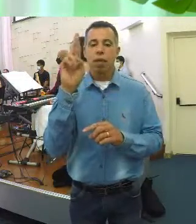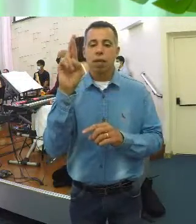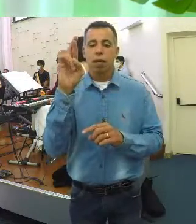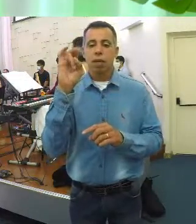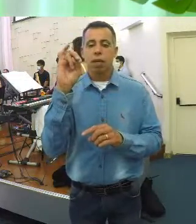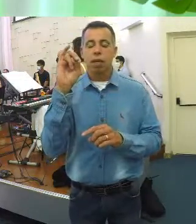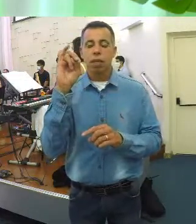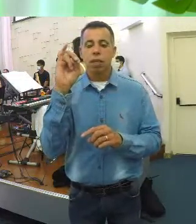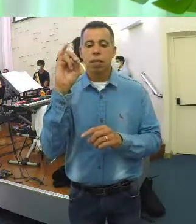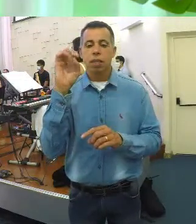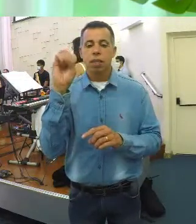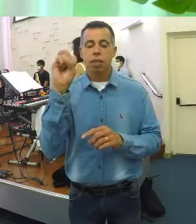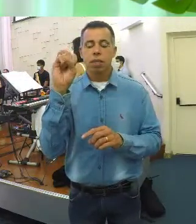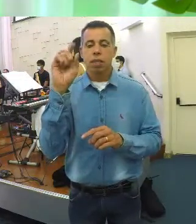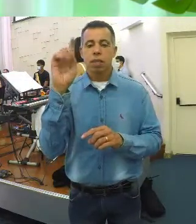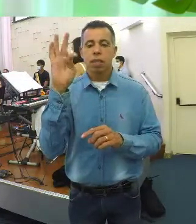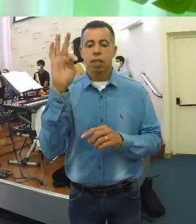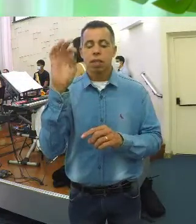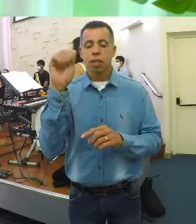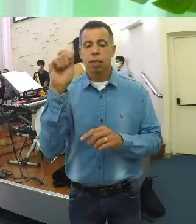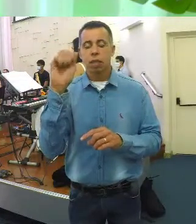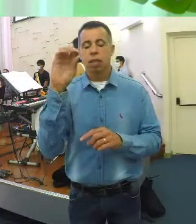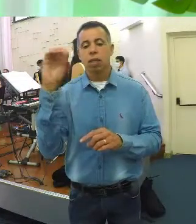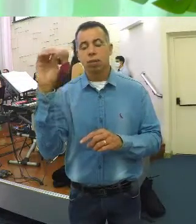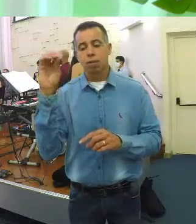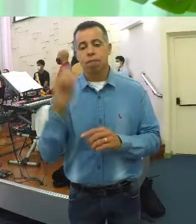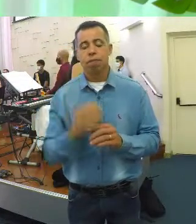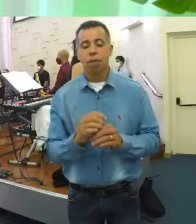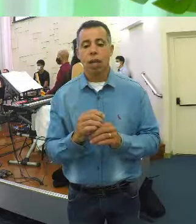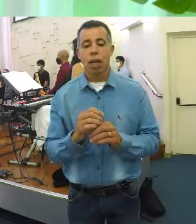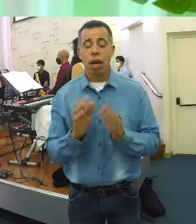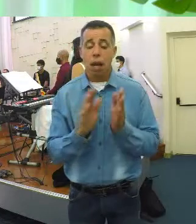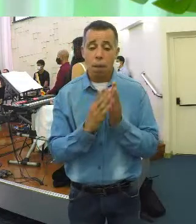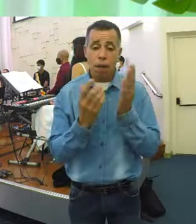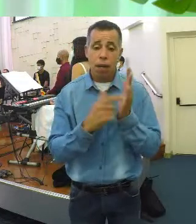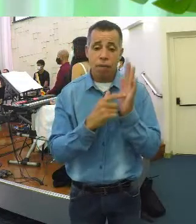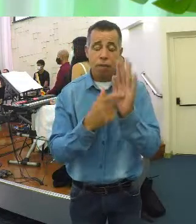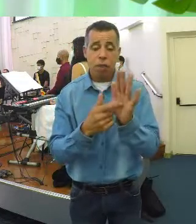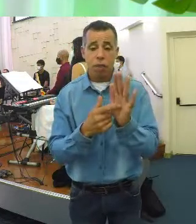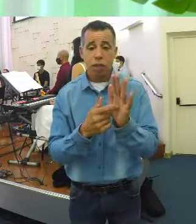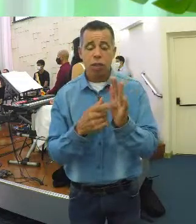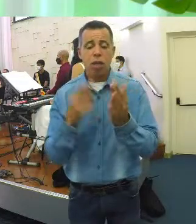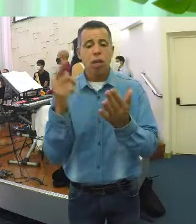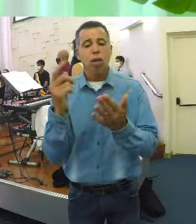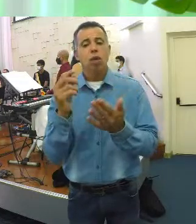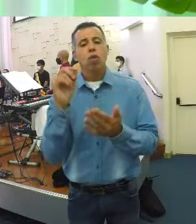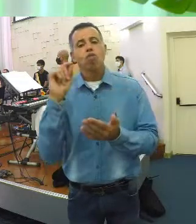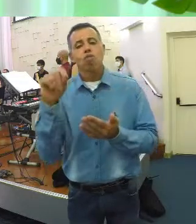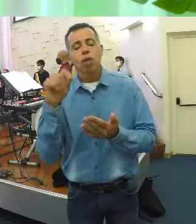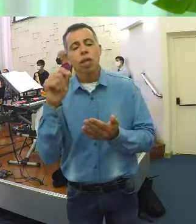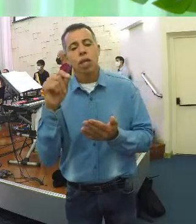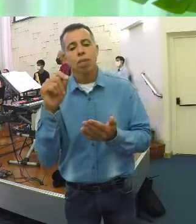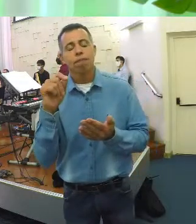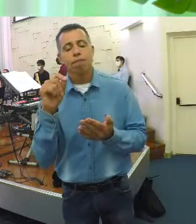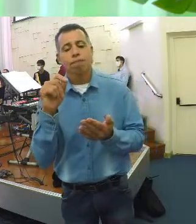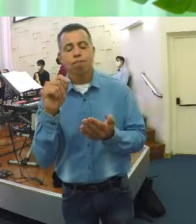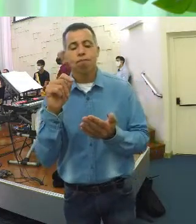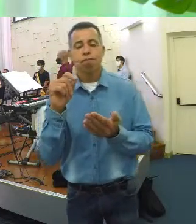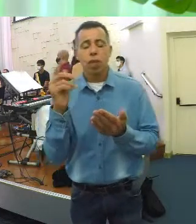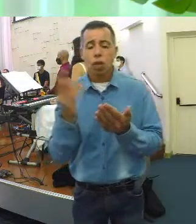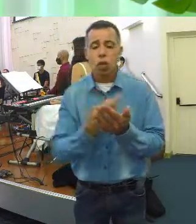essa realidade contrastante da dispersão que é fruto da tribulação, da